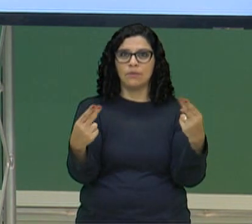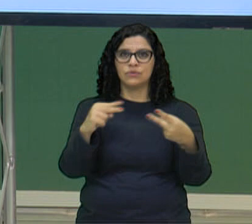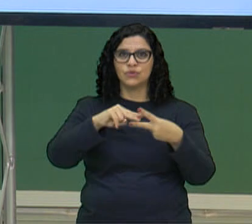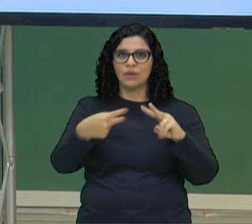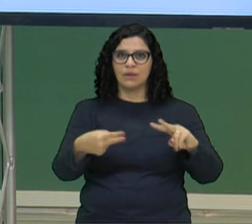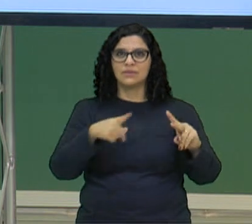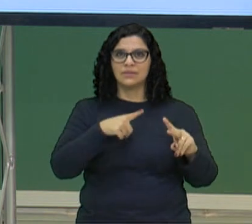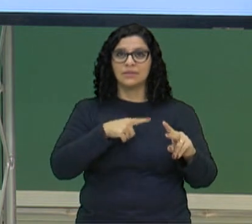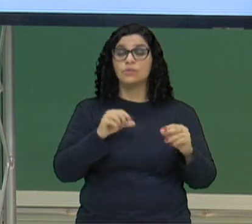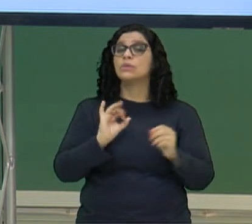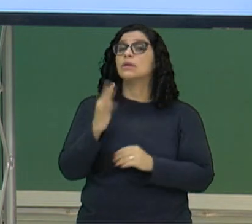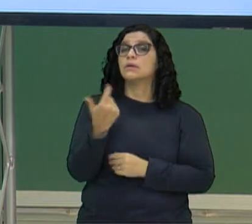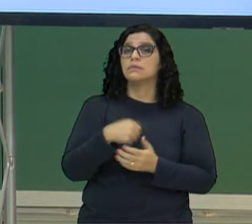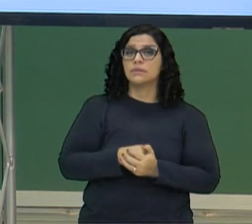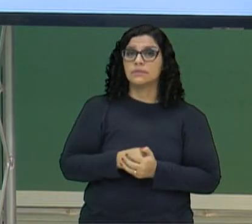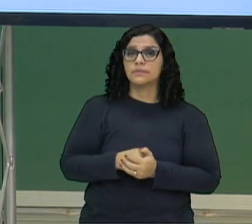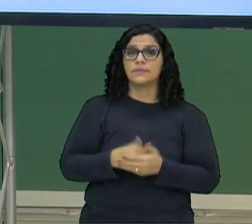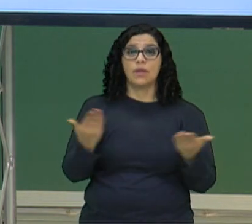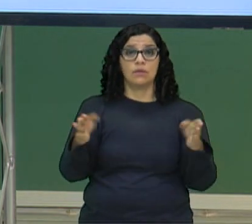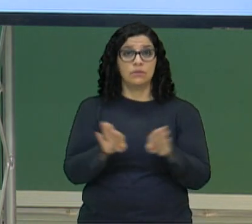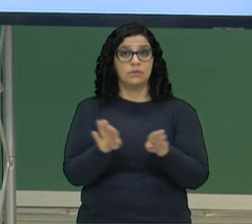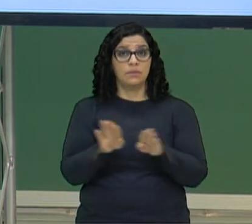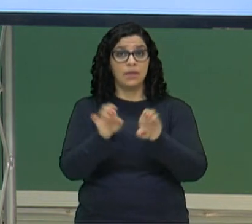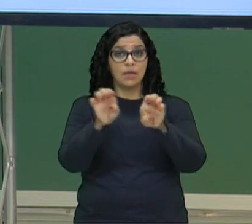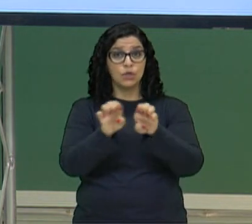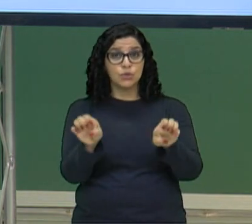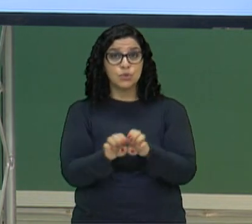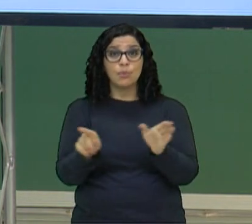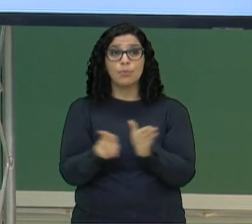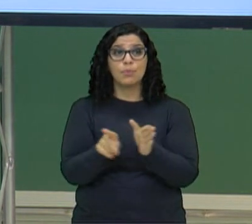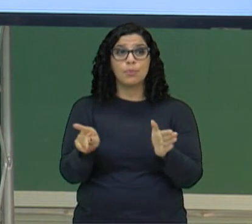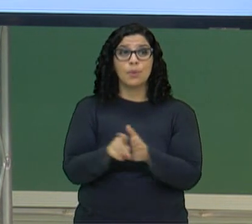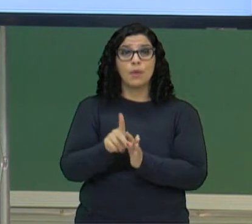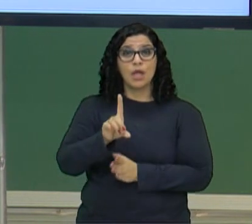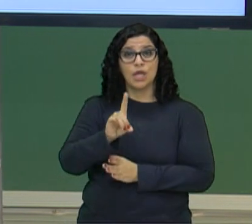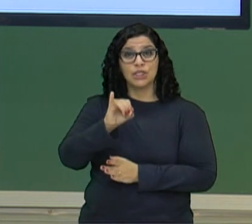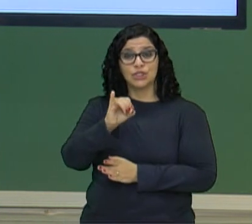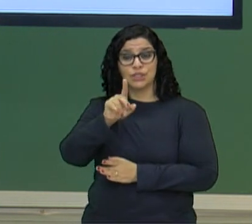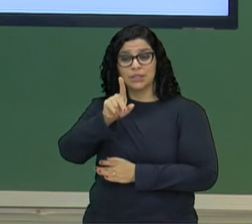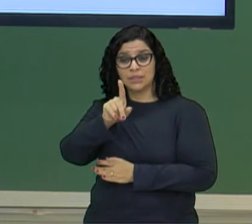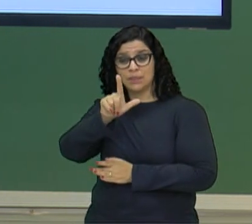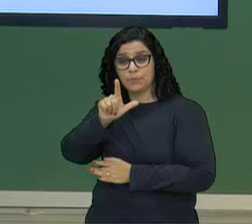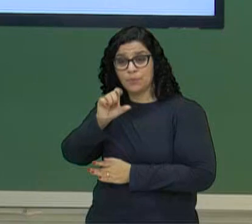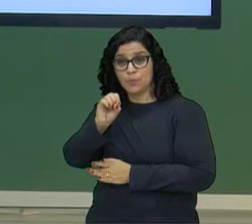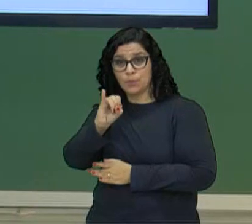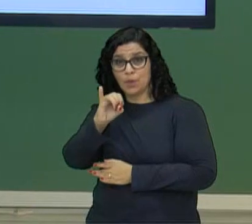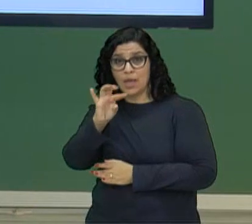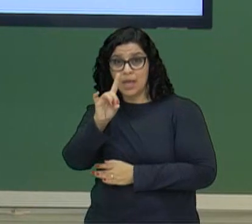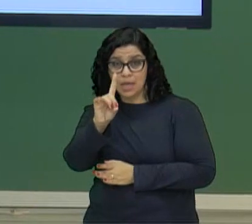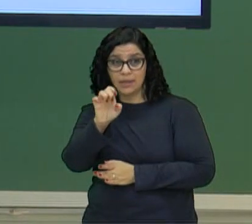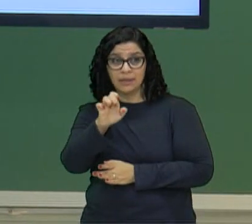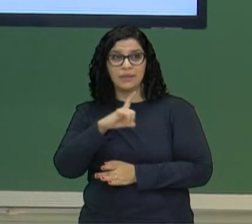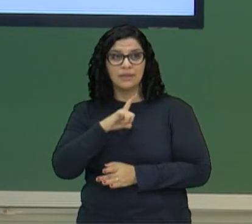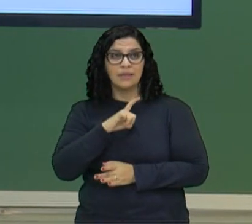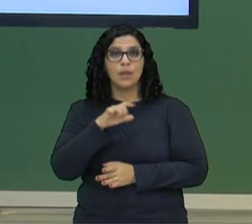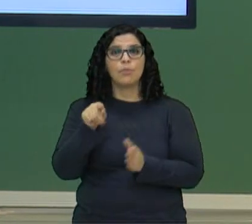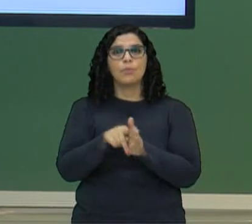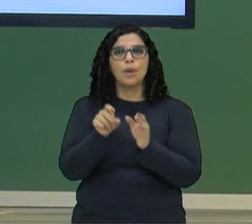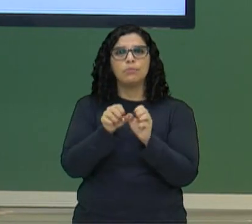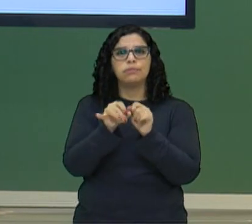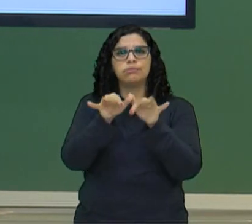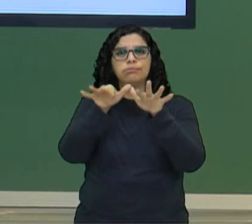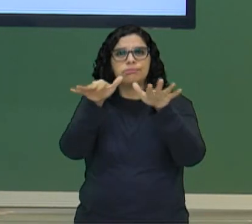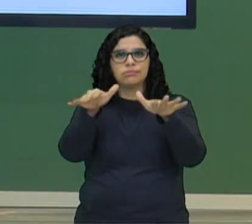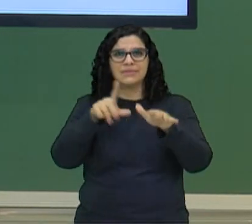O que, que acontece? Acontece que é uma estrutura diploide que cresce, chamada esporófito, que produz